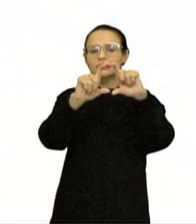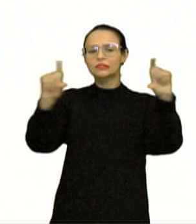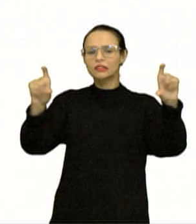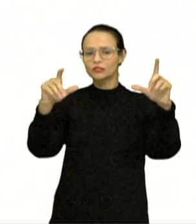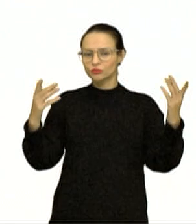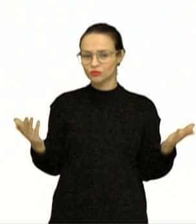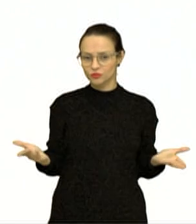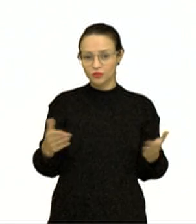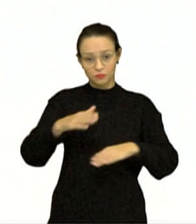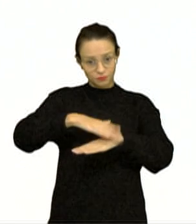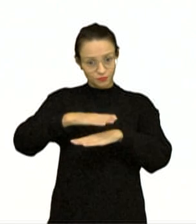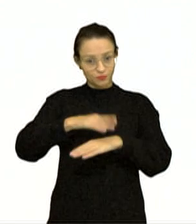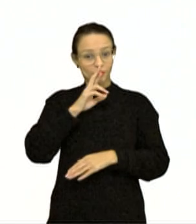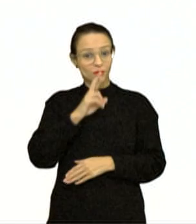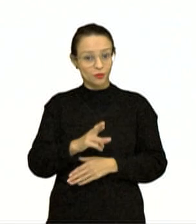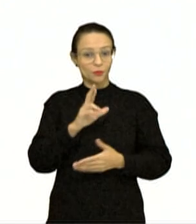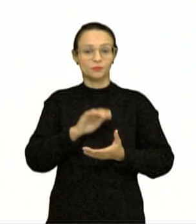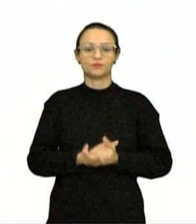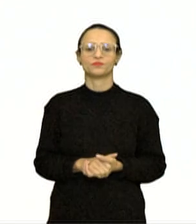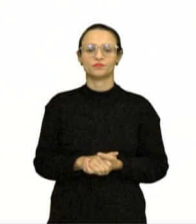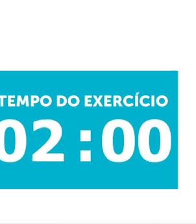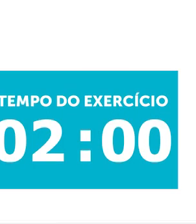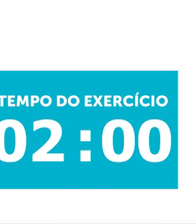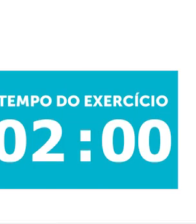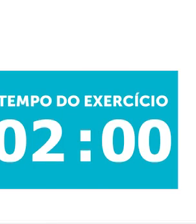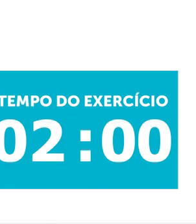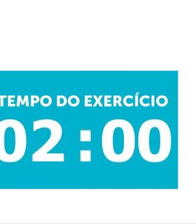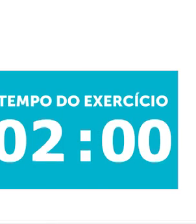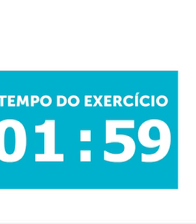trecho. Responda.